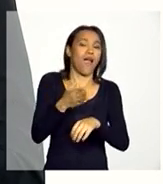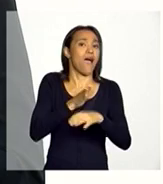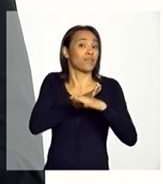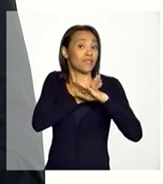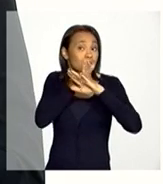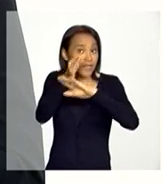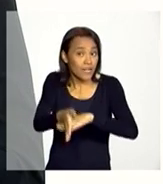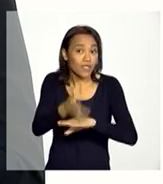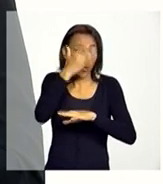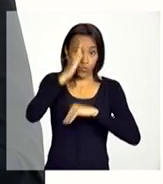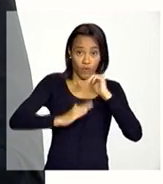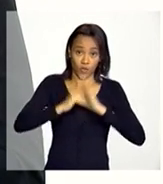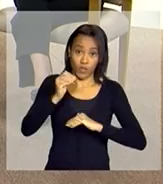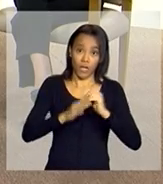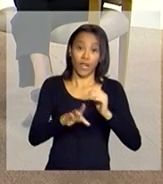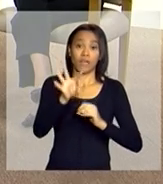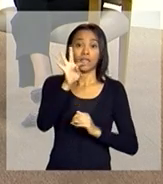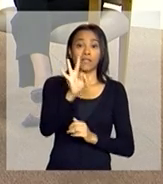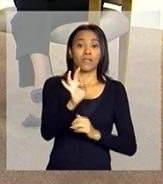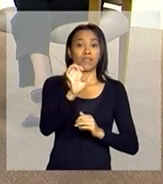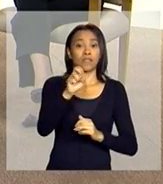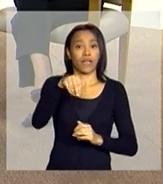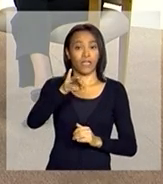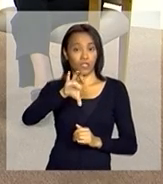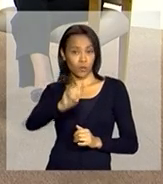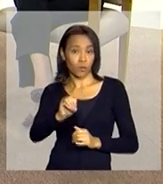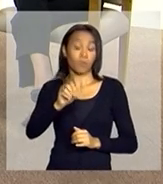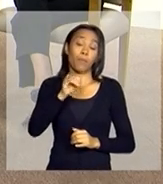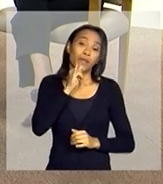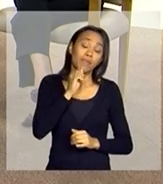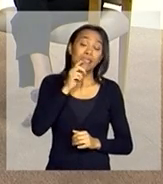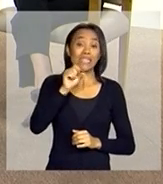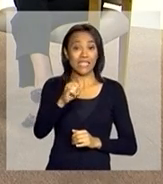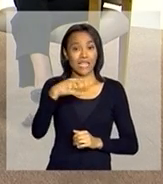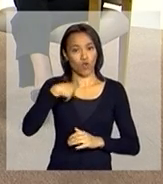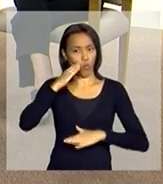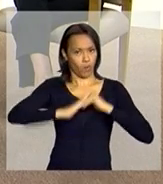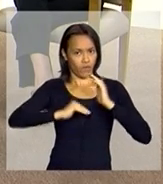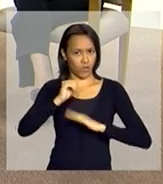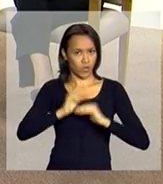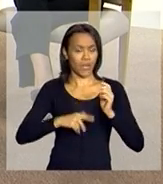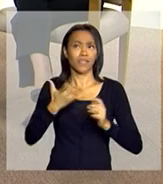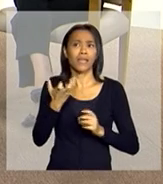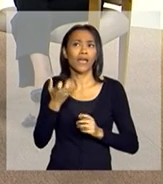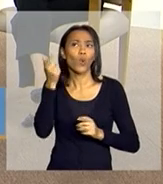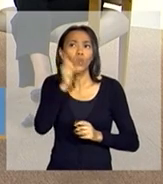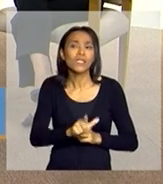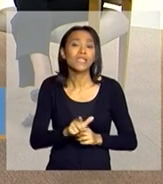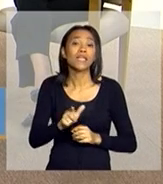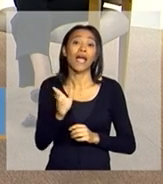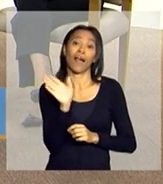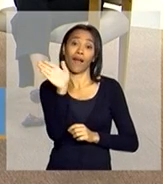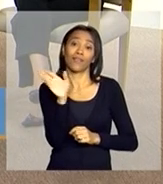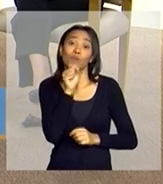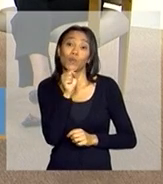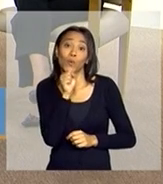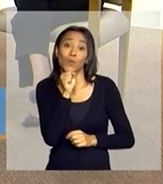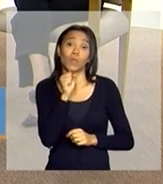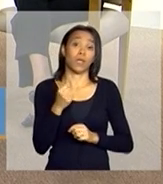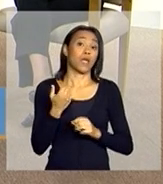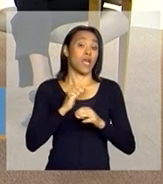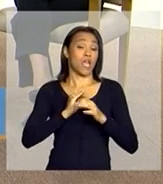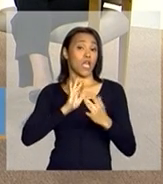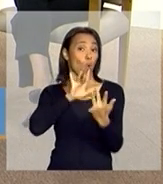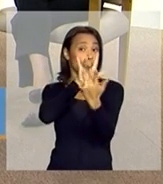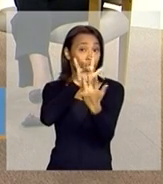técnicos então caso eu Caso seja um técnico que quer gerar a Carteira do Idoso entre em contato com o seu administrador titular